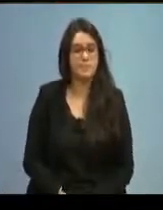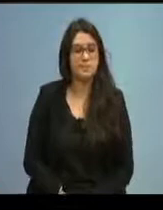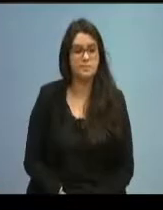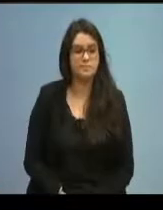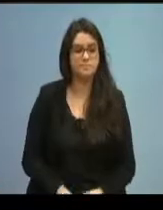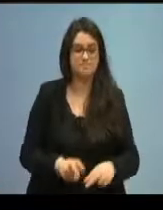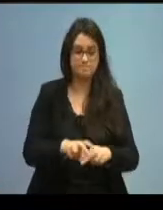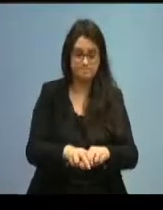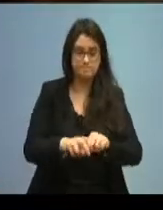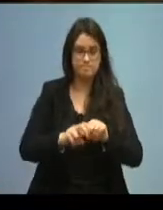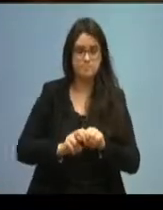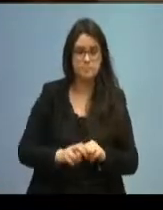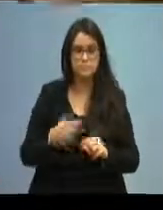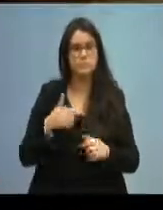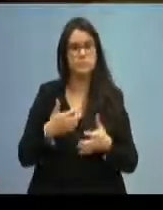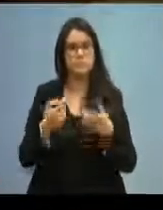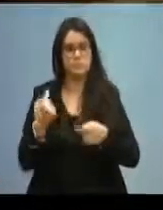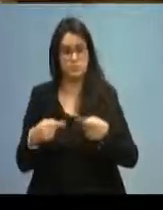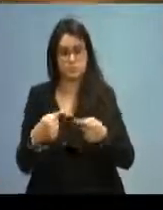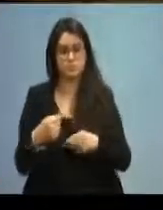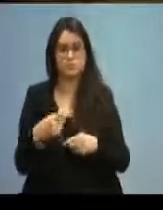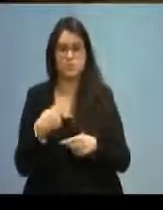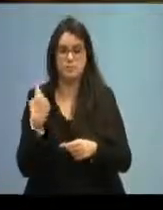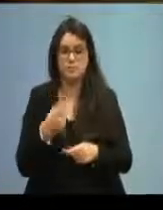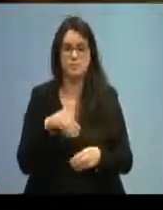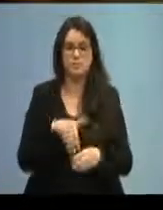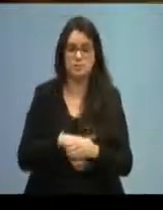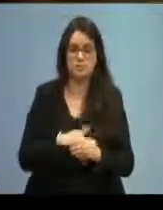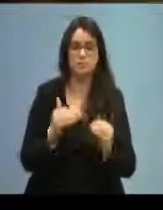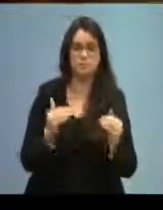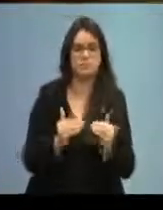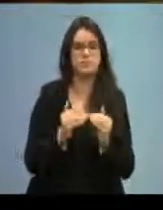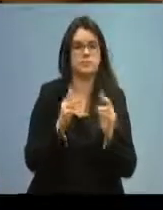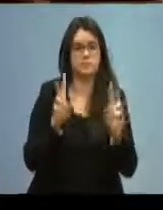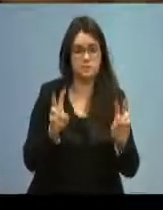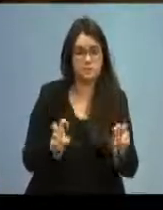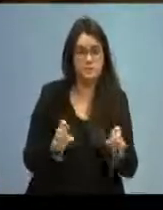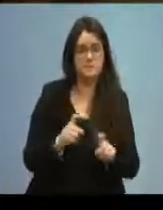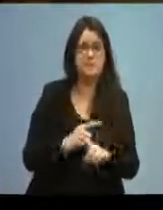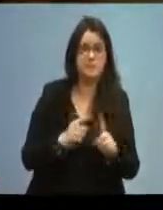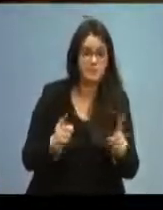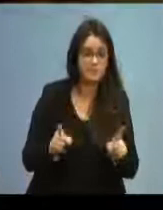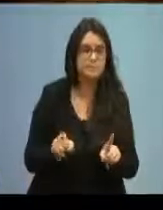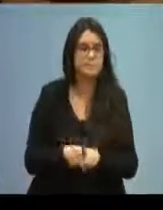deixo aqui a minha discussão para dizer que sim, vamos votar favorável a essa matéria, mas sim